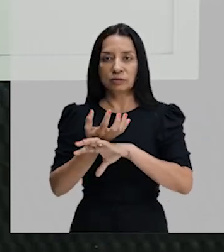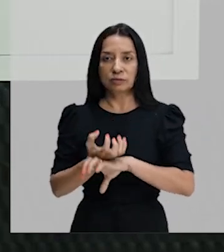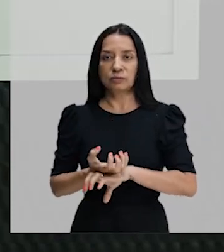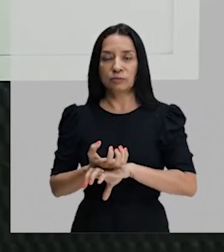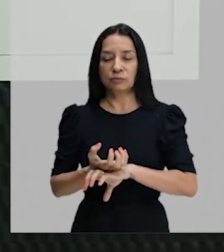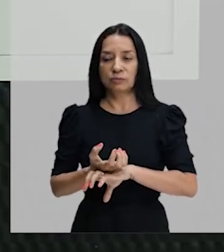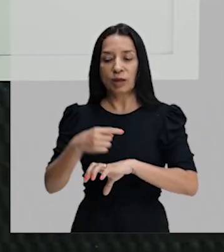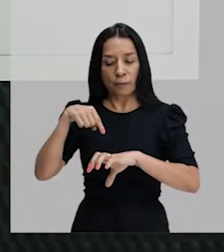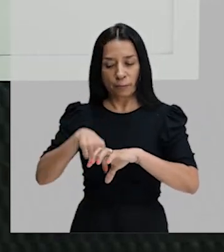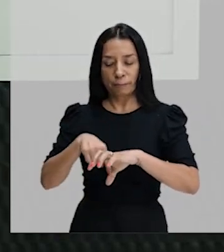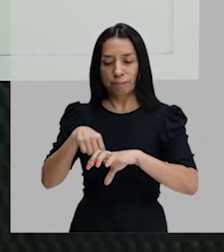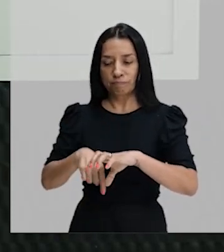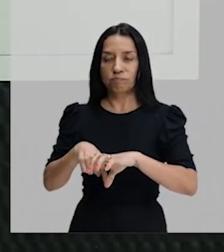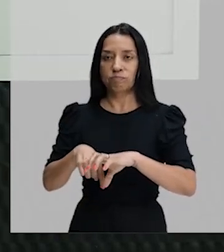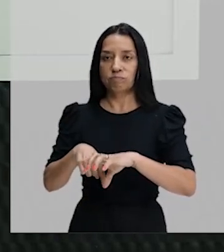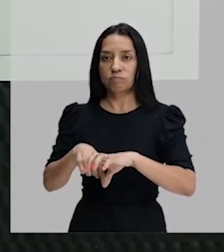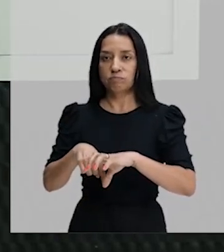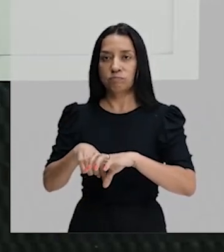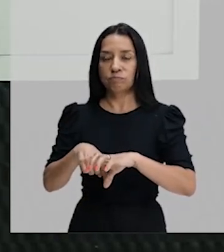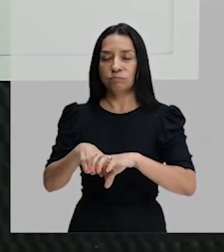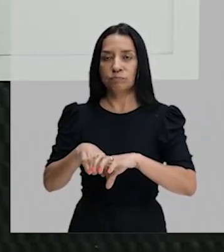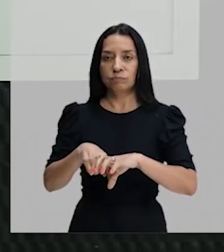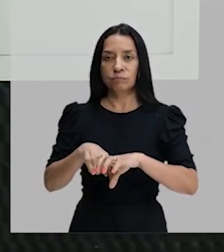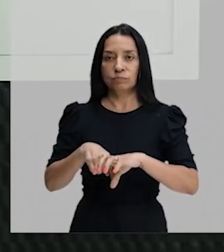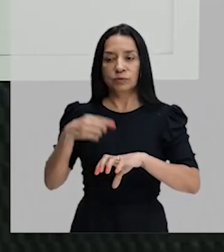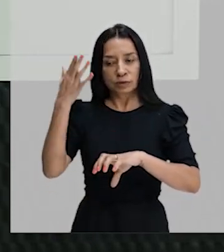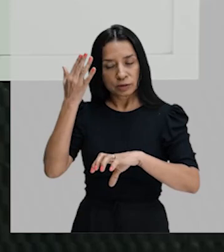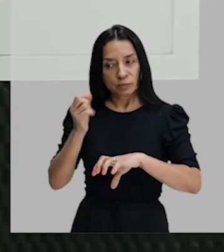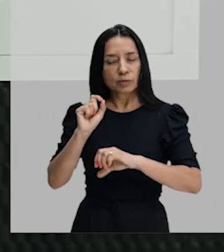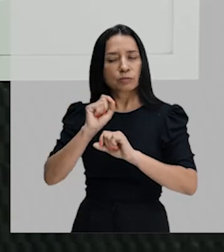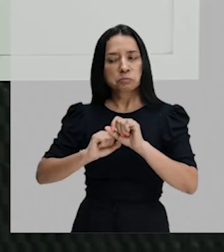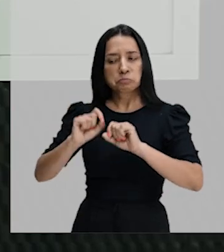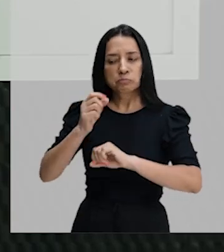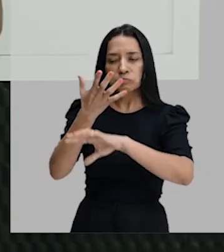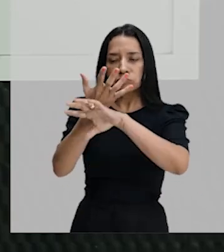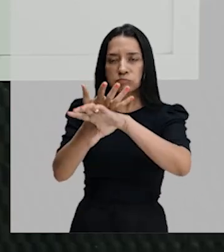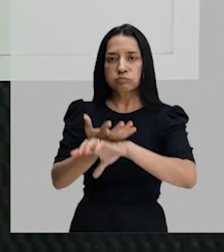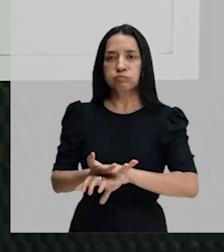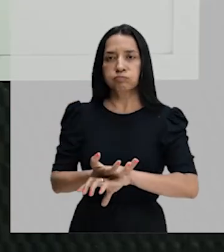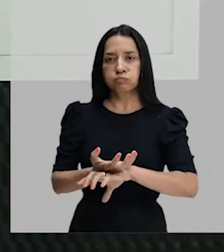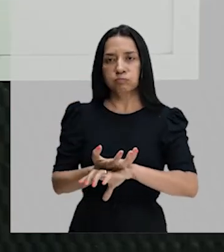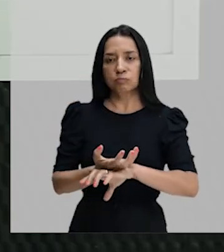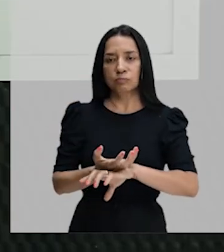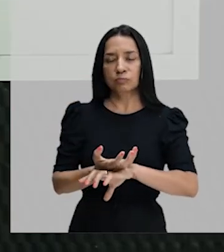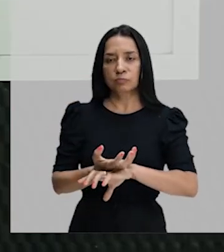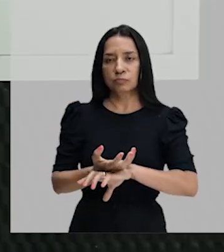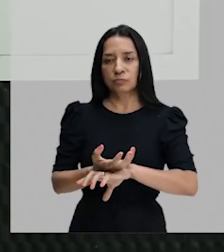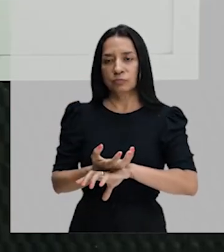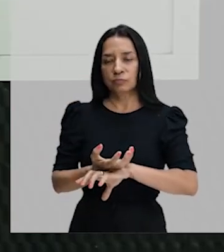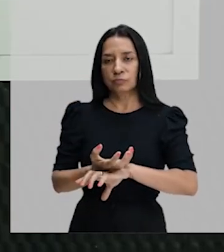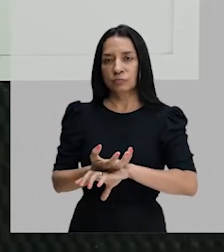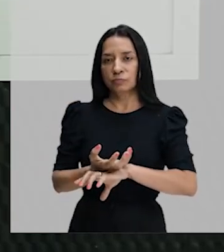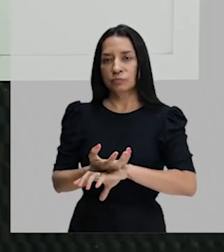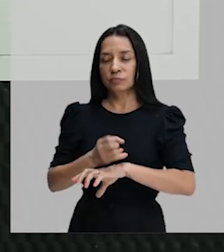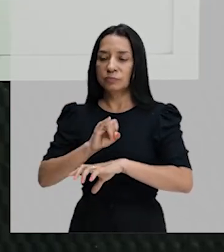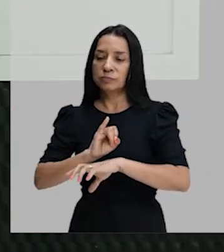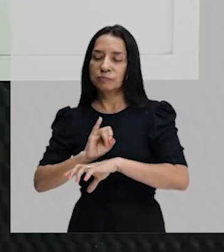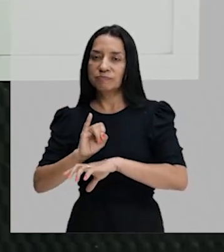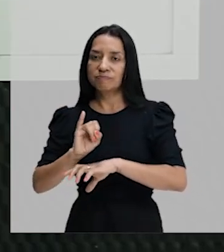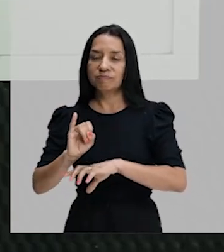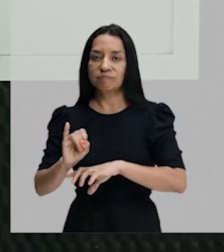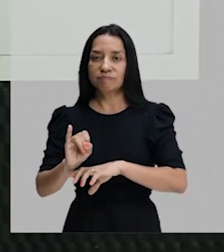gravidade aponta para baixo. Tá ok? A gravidade ela sempre aponta para baixo. Então, se você